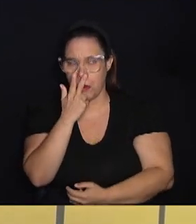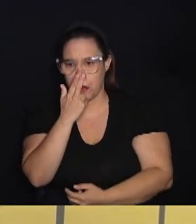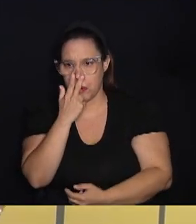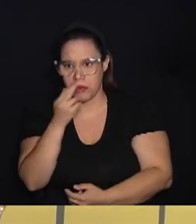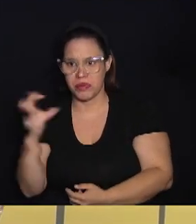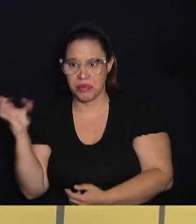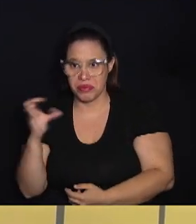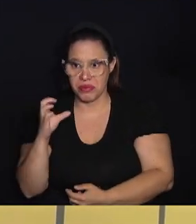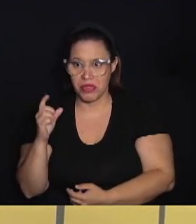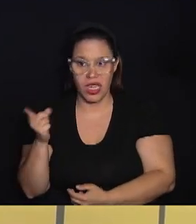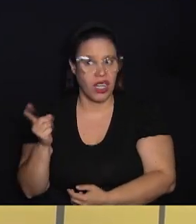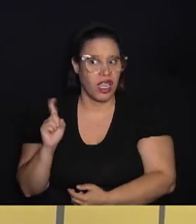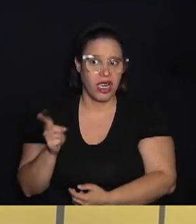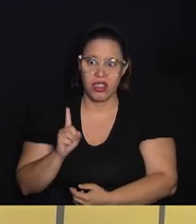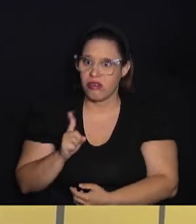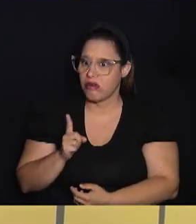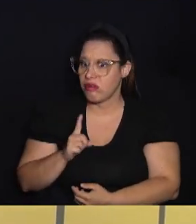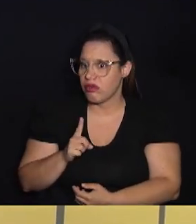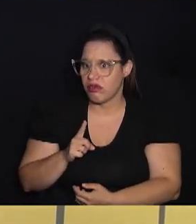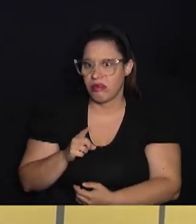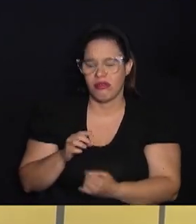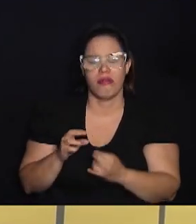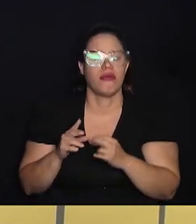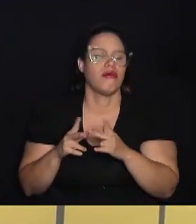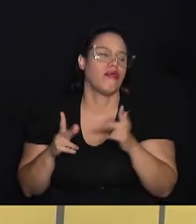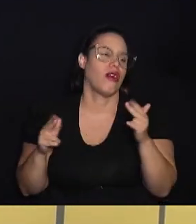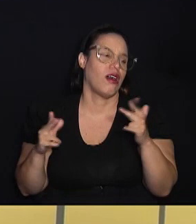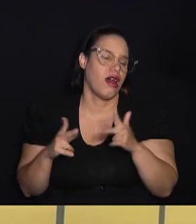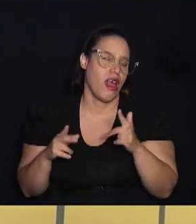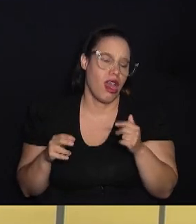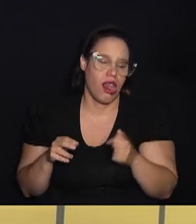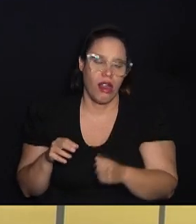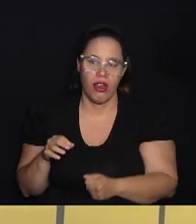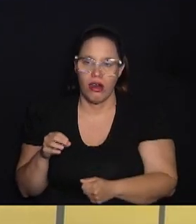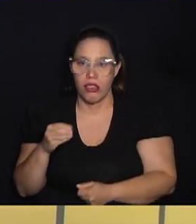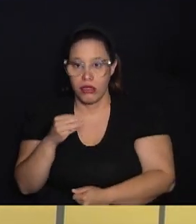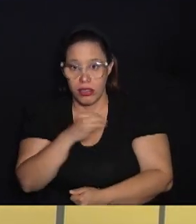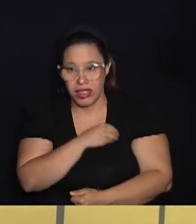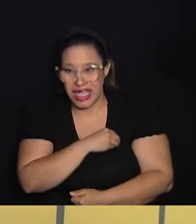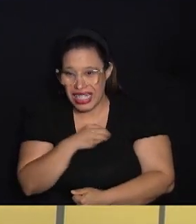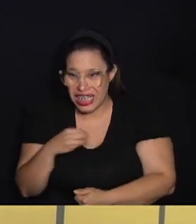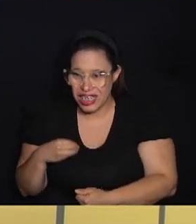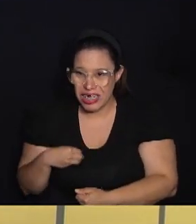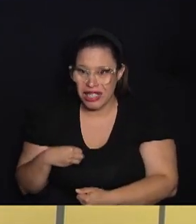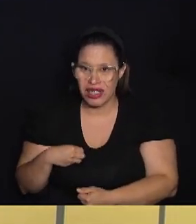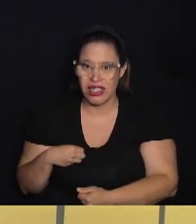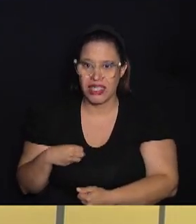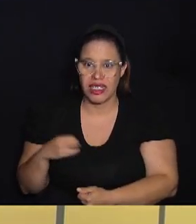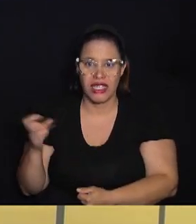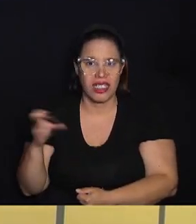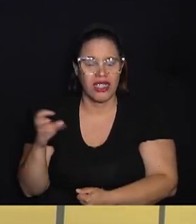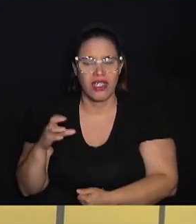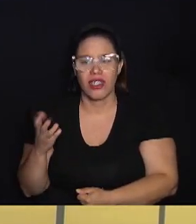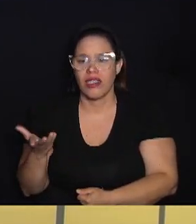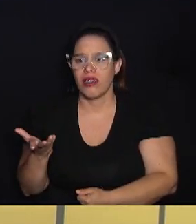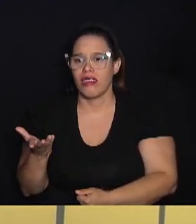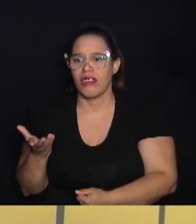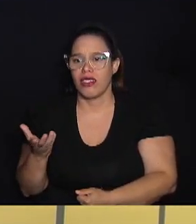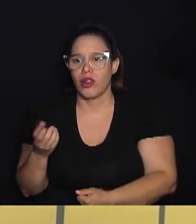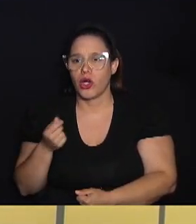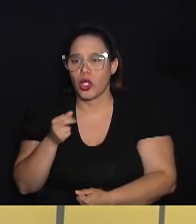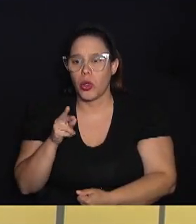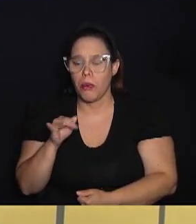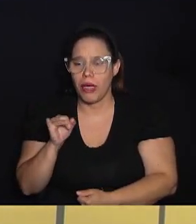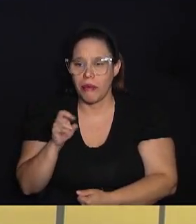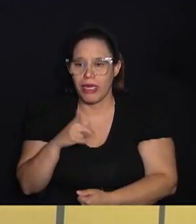científica e não são aí tem várias solicitações de exame sem evidência científica nenhuma várias suplementações